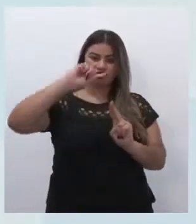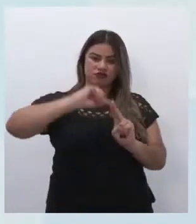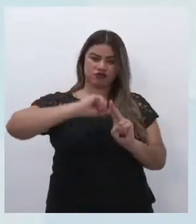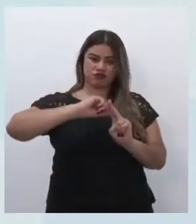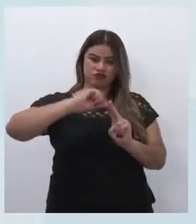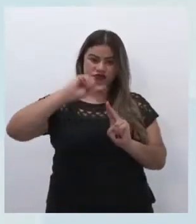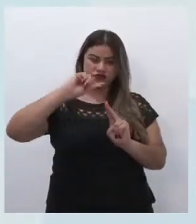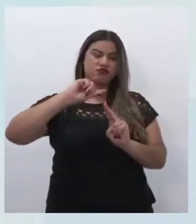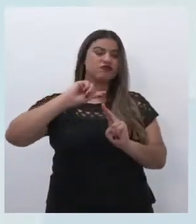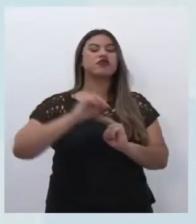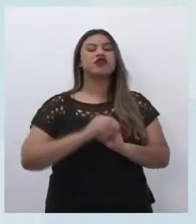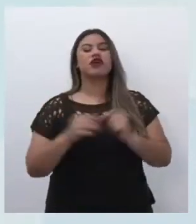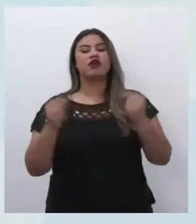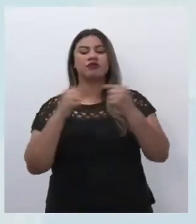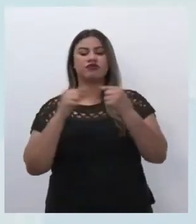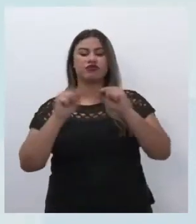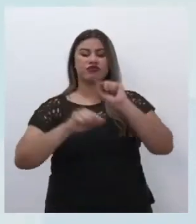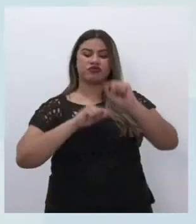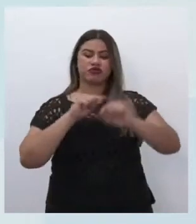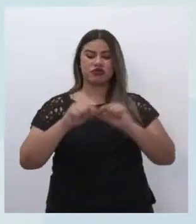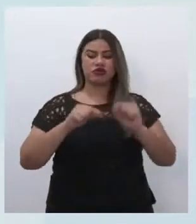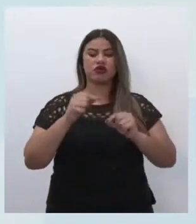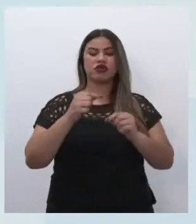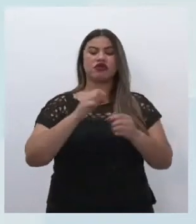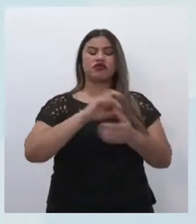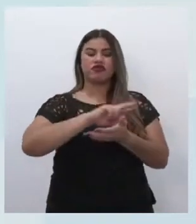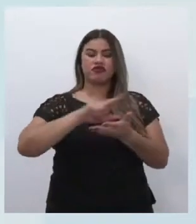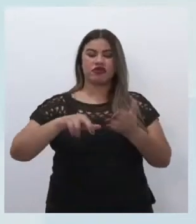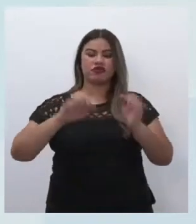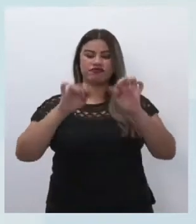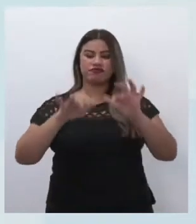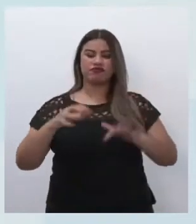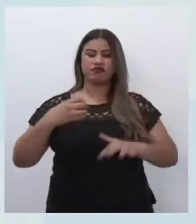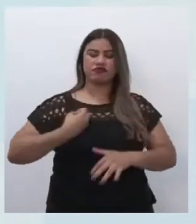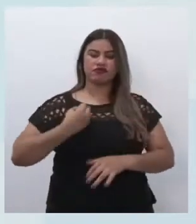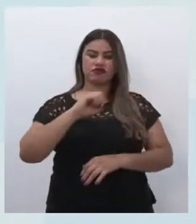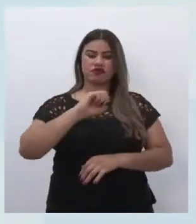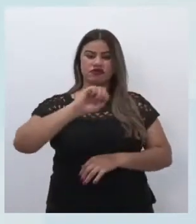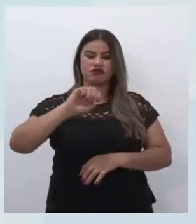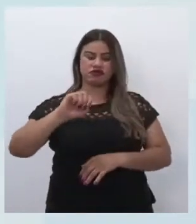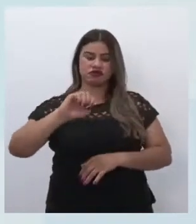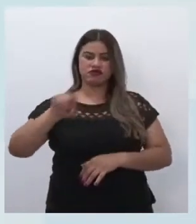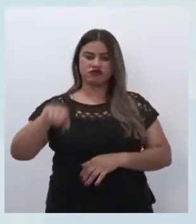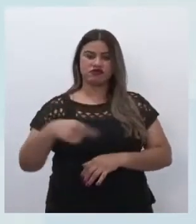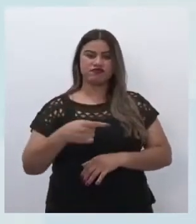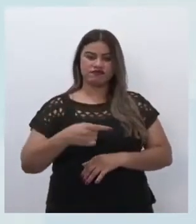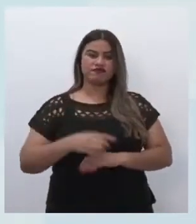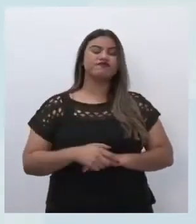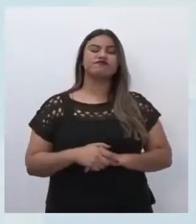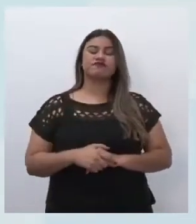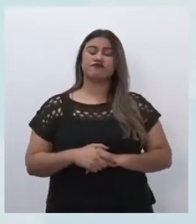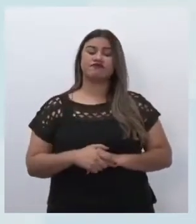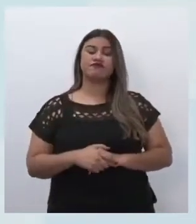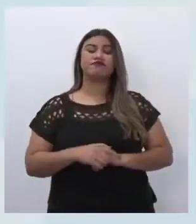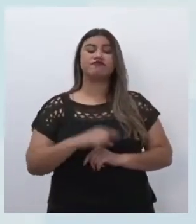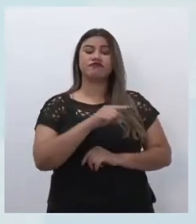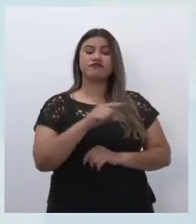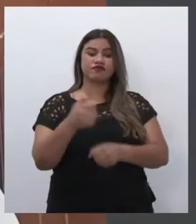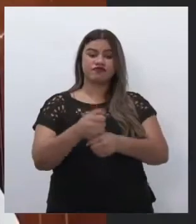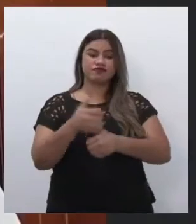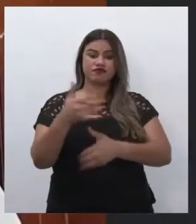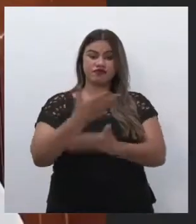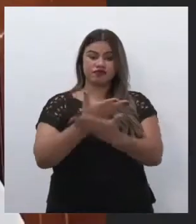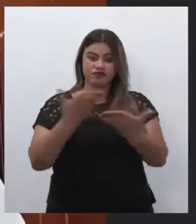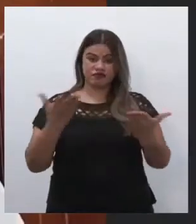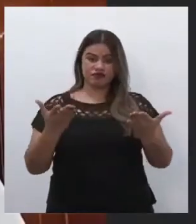milhar, com compreensão das principais características do sistema de numeração decimal. E aí, através do chat, pode pôr o